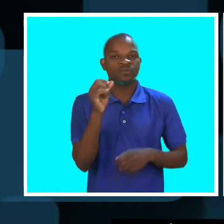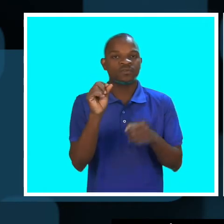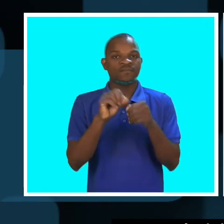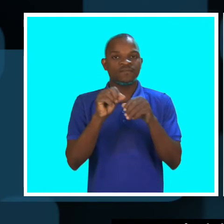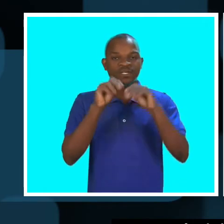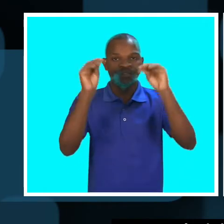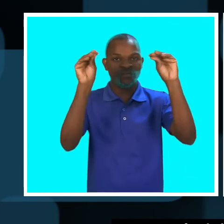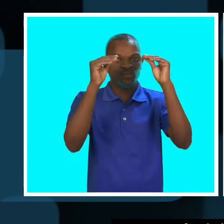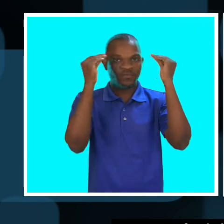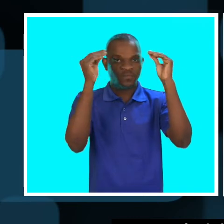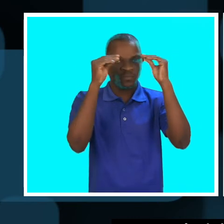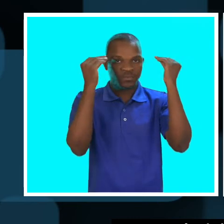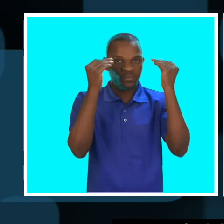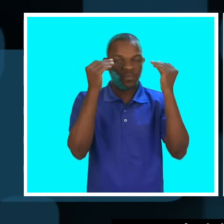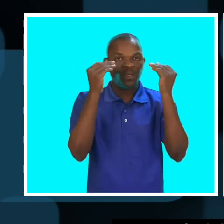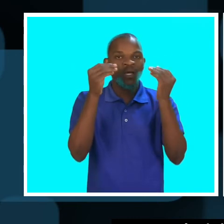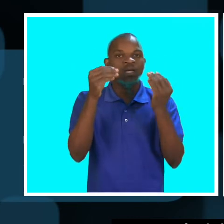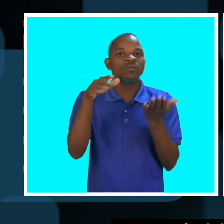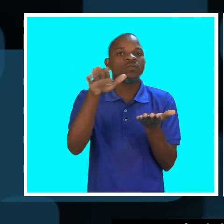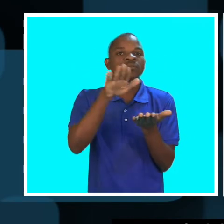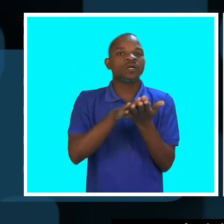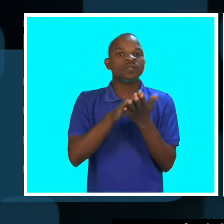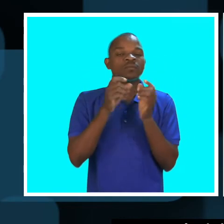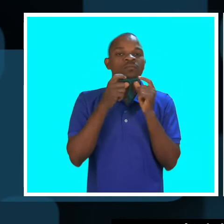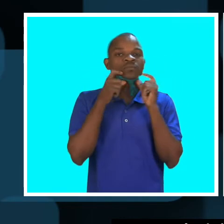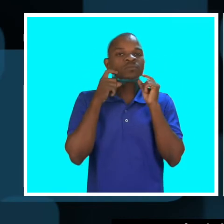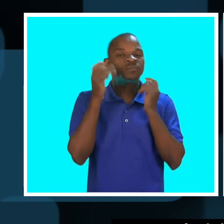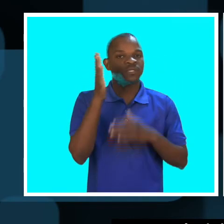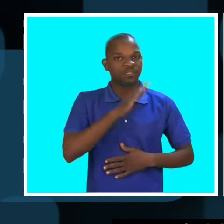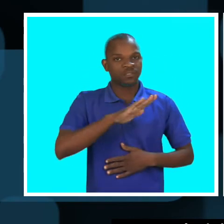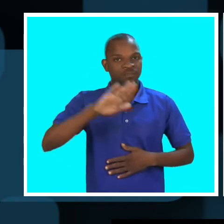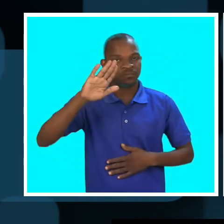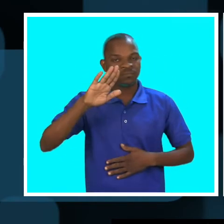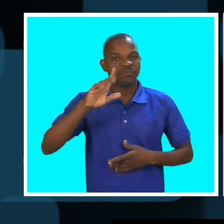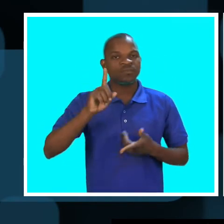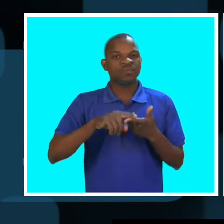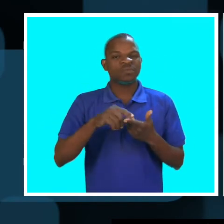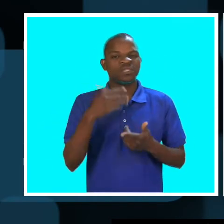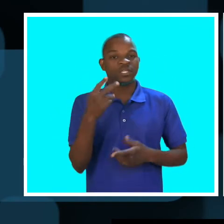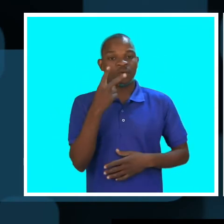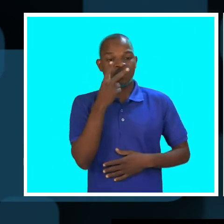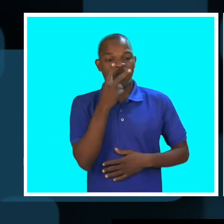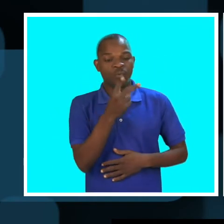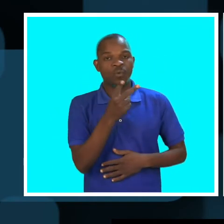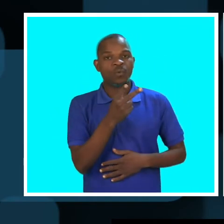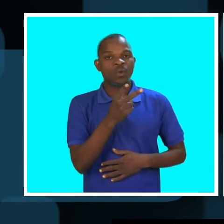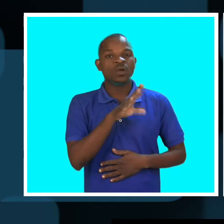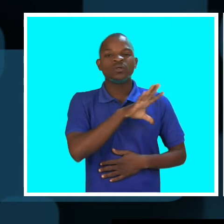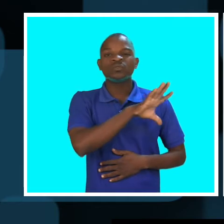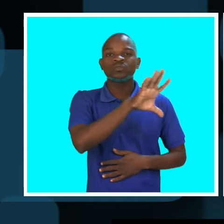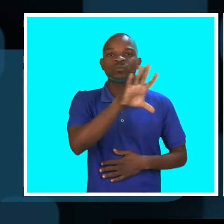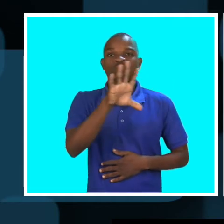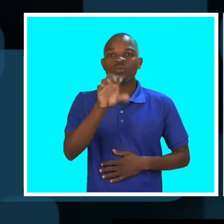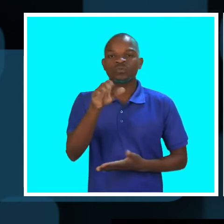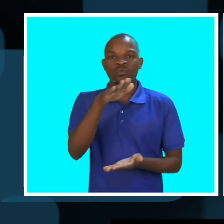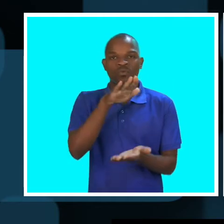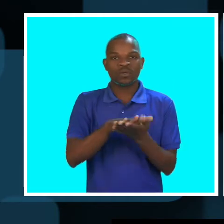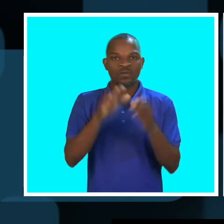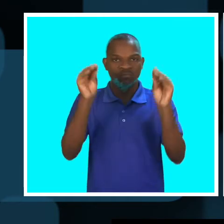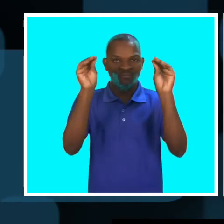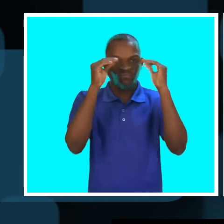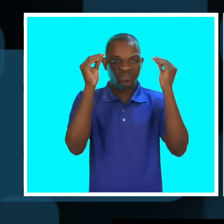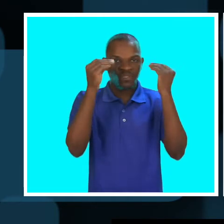vários centros, a nível de centros de formação que existe no nosso país e constatamos que